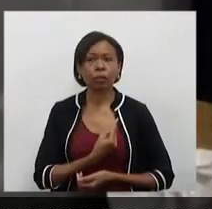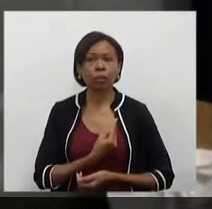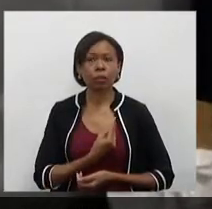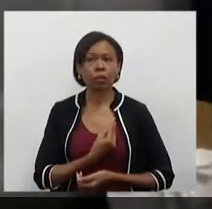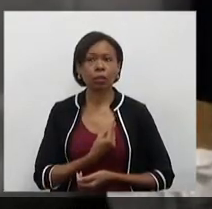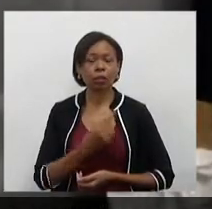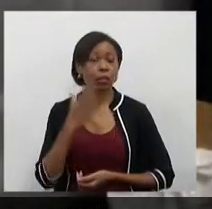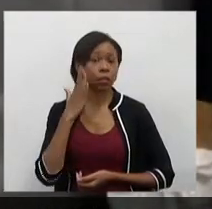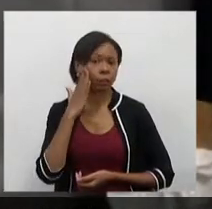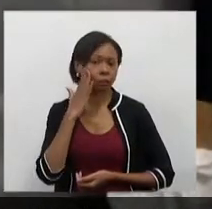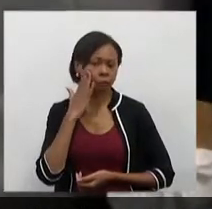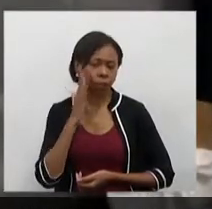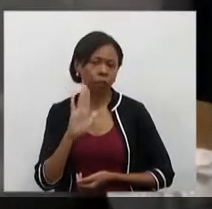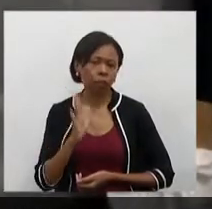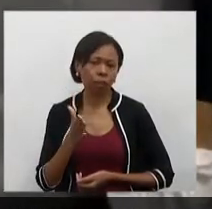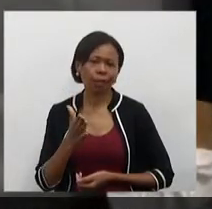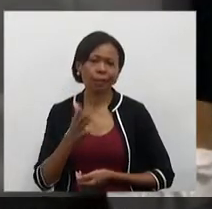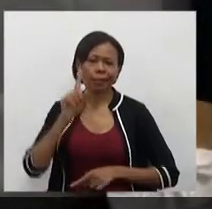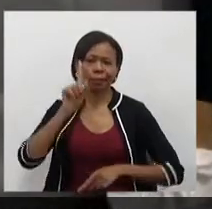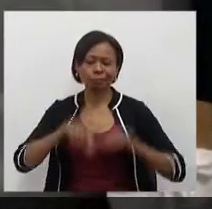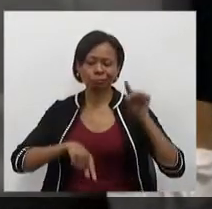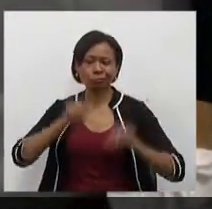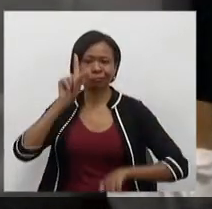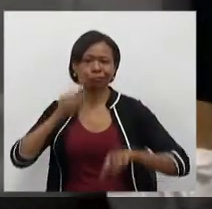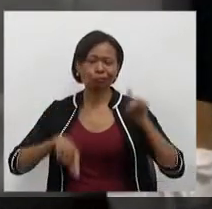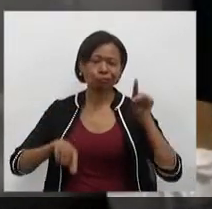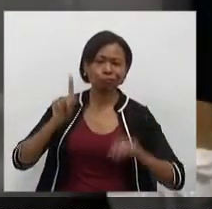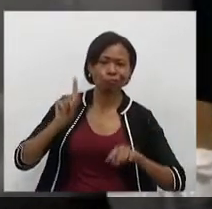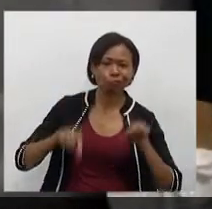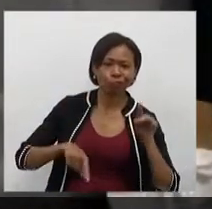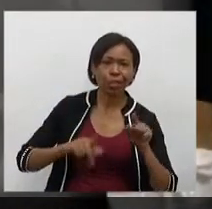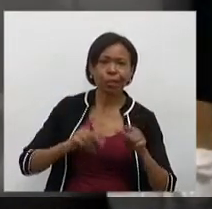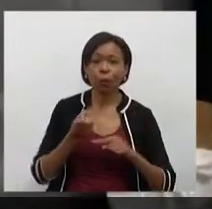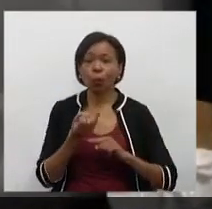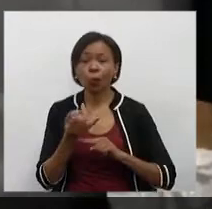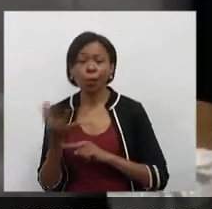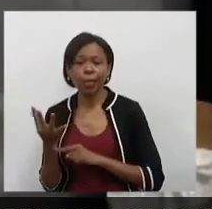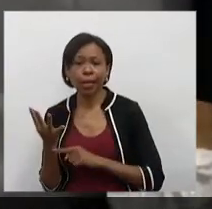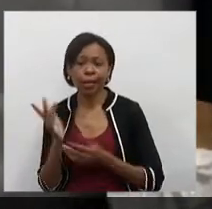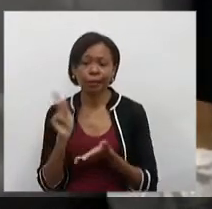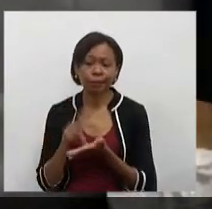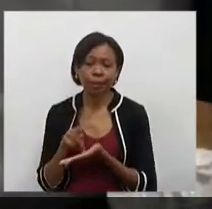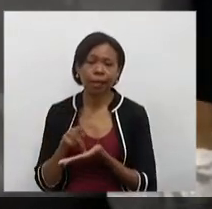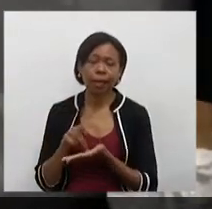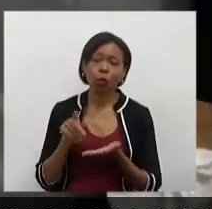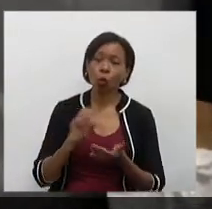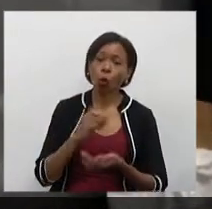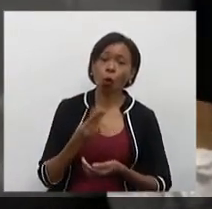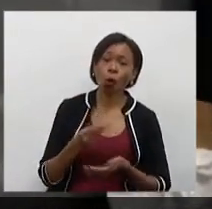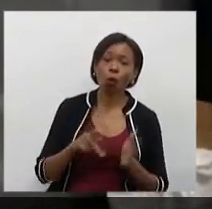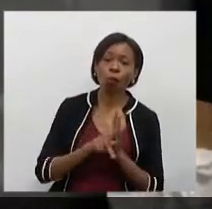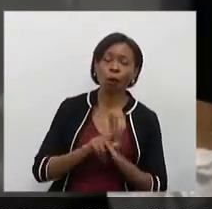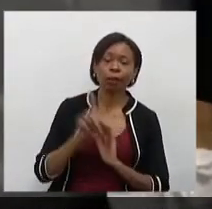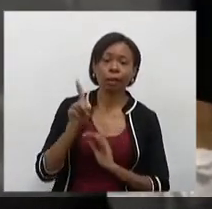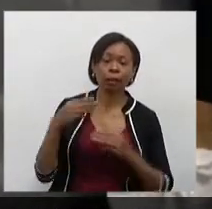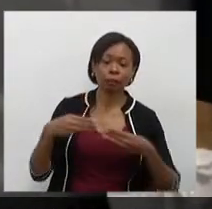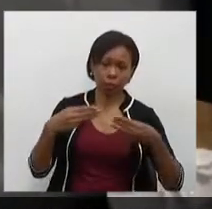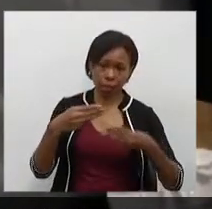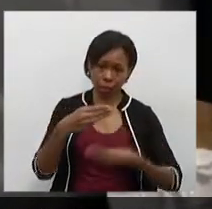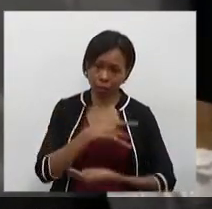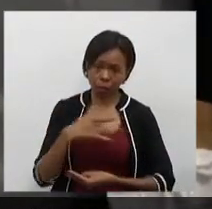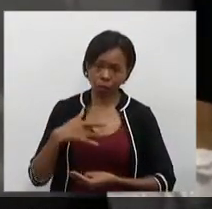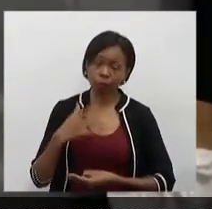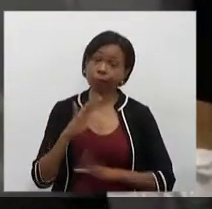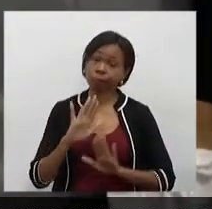Nós, sabendo aí dessa discrepância do que é o real e do que foi estimado pelo Ministério da Saúde, nós enviamos para os municípios